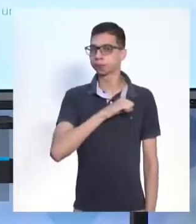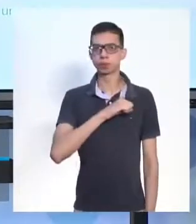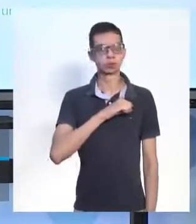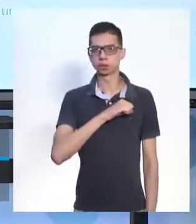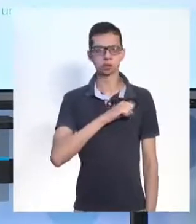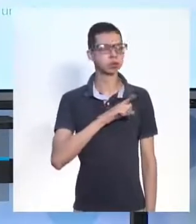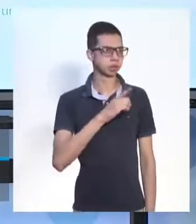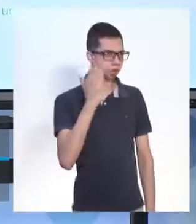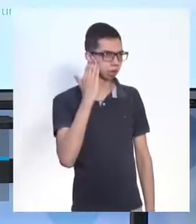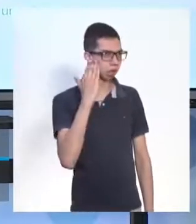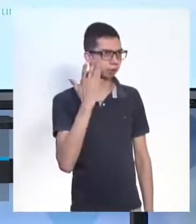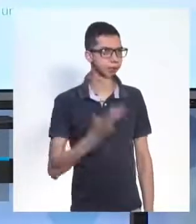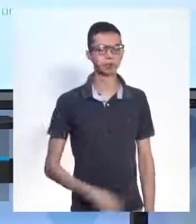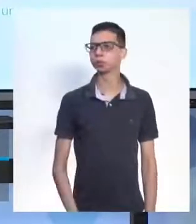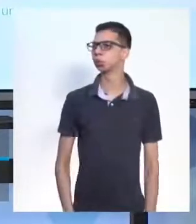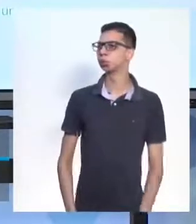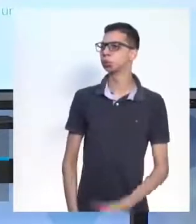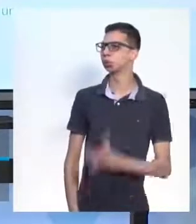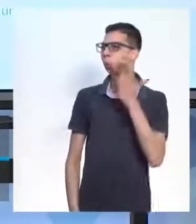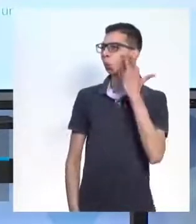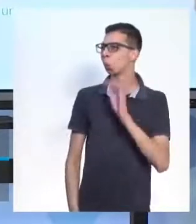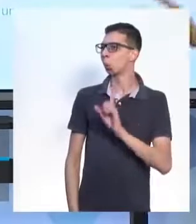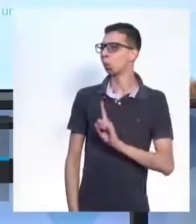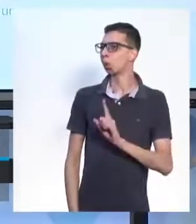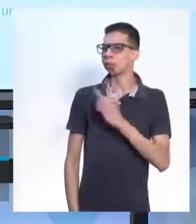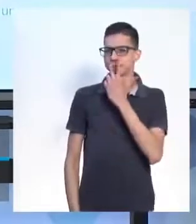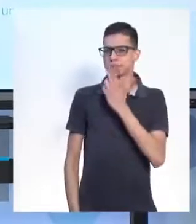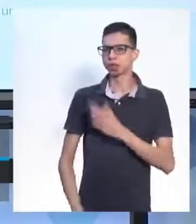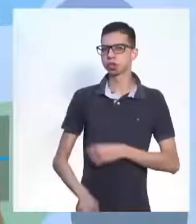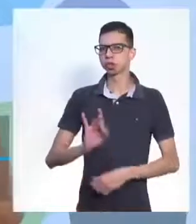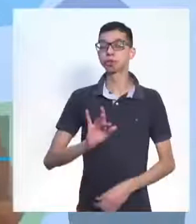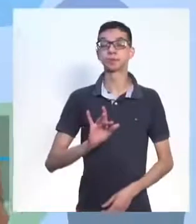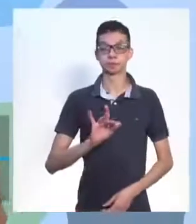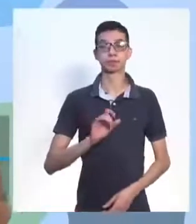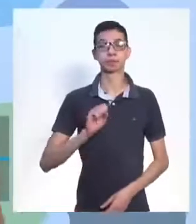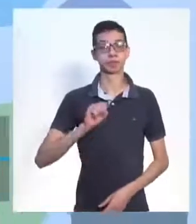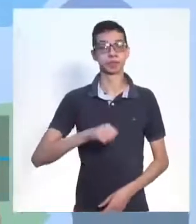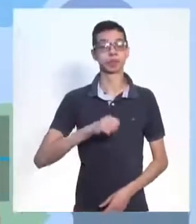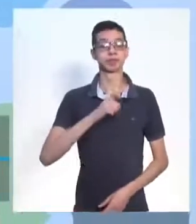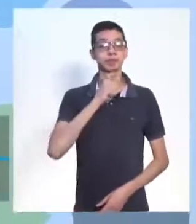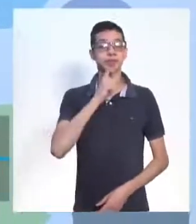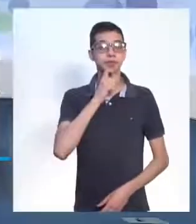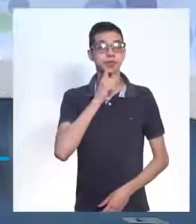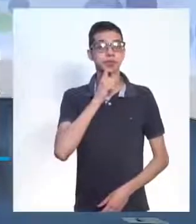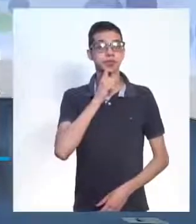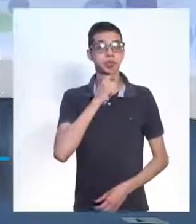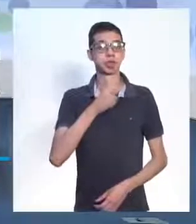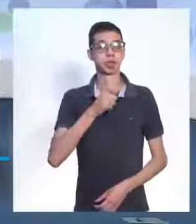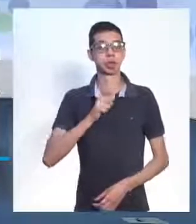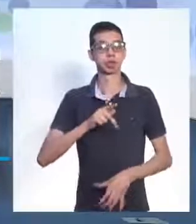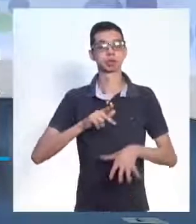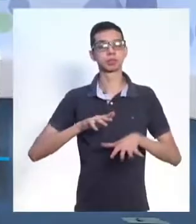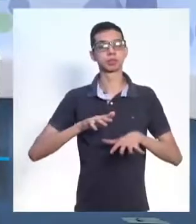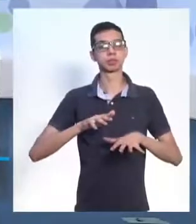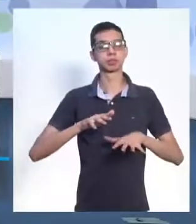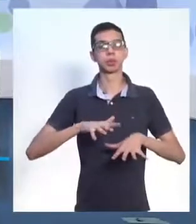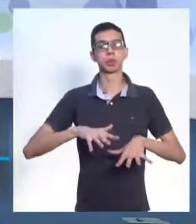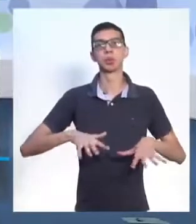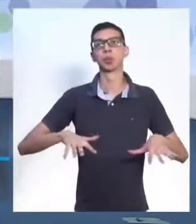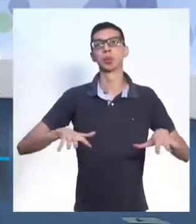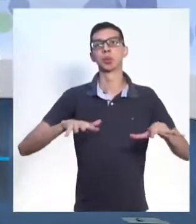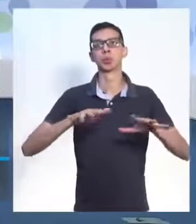dessa? Não, já. Ele vai gelando, né? Ele vai resfriando isso. Ele vai resfriando o ambiente até chegar